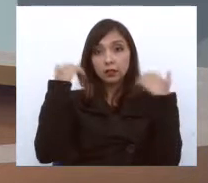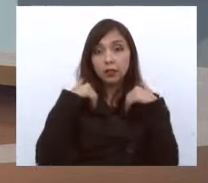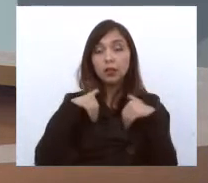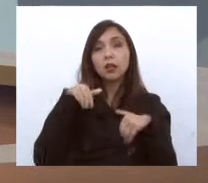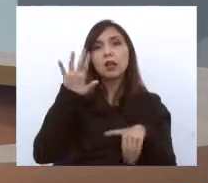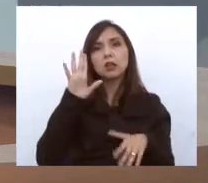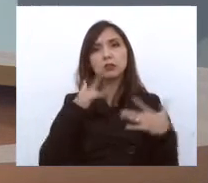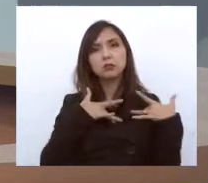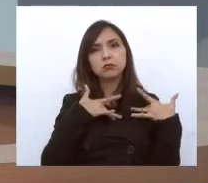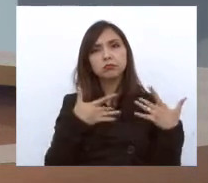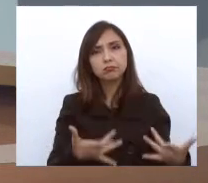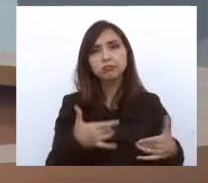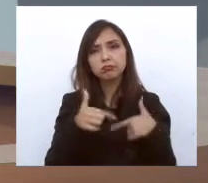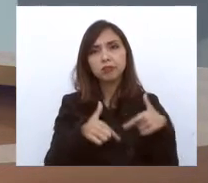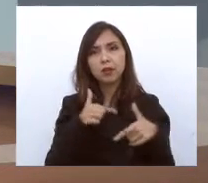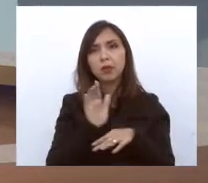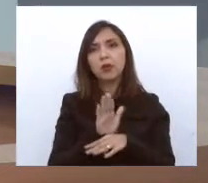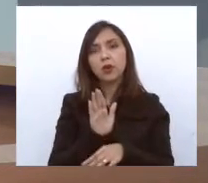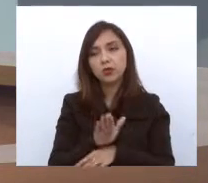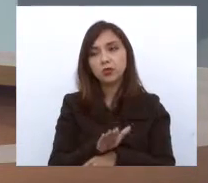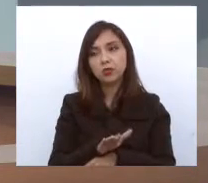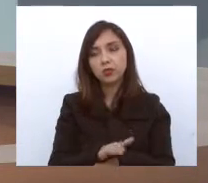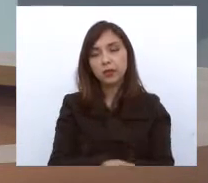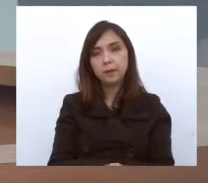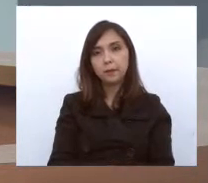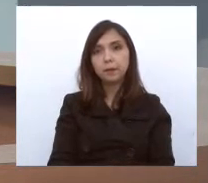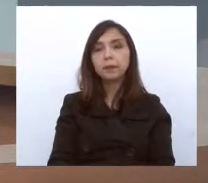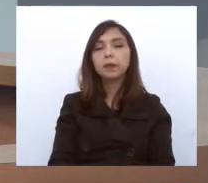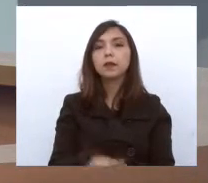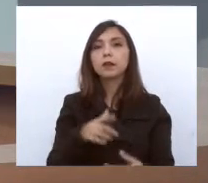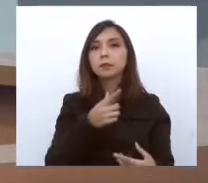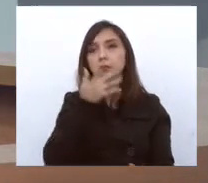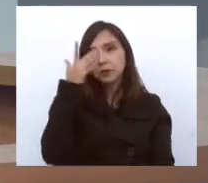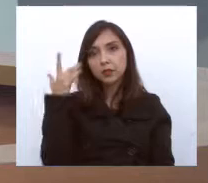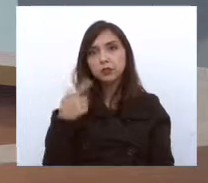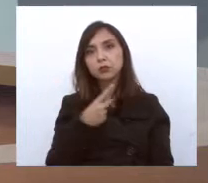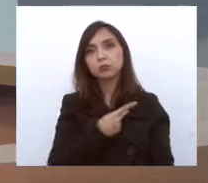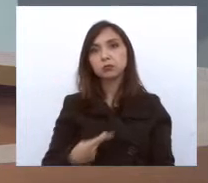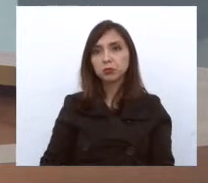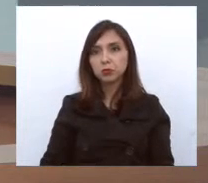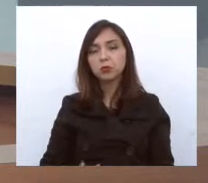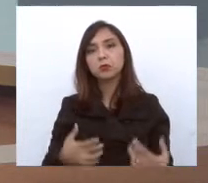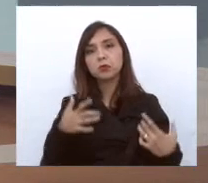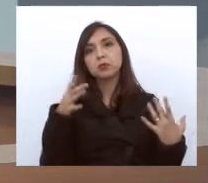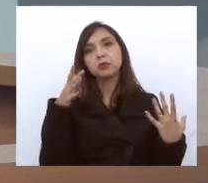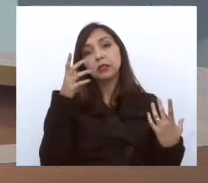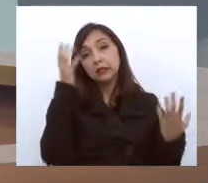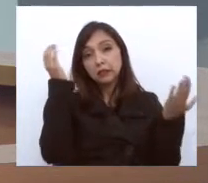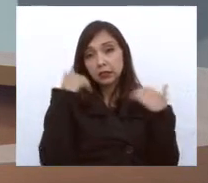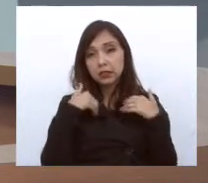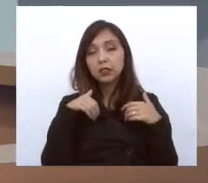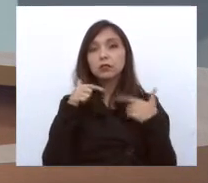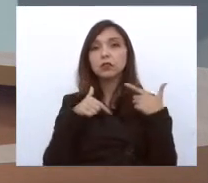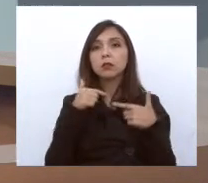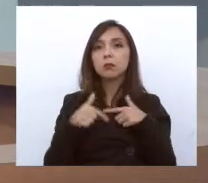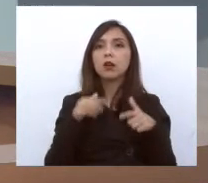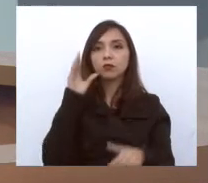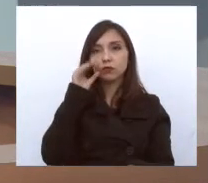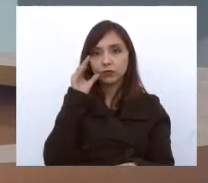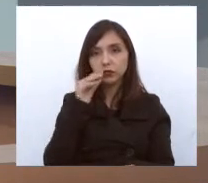o espírito de prestador de serviço, o espírito de agente público, o espírito de servidor